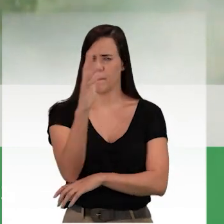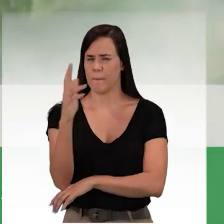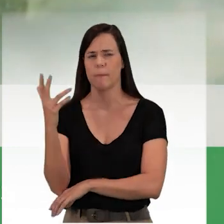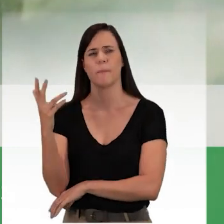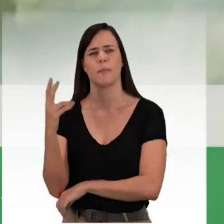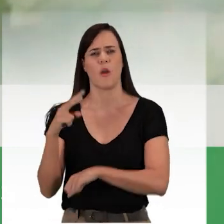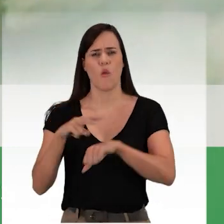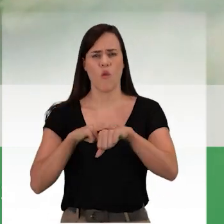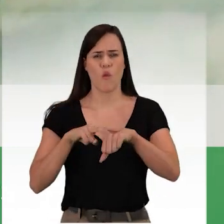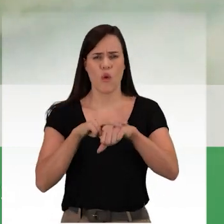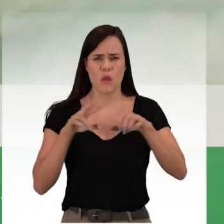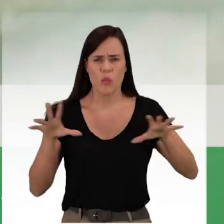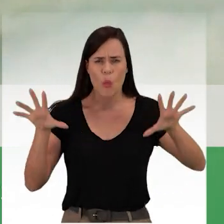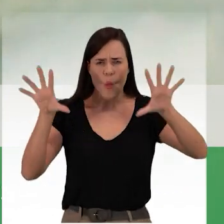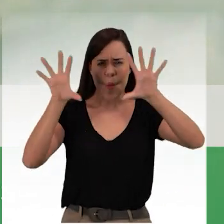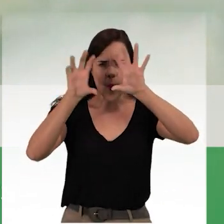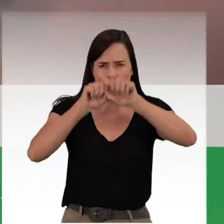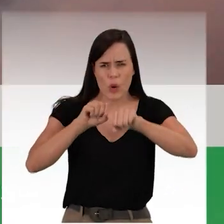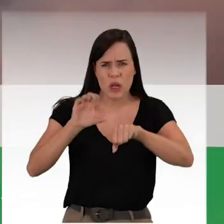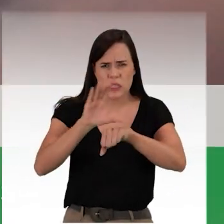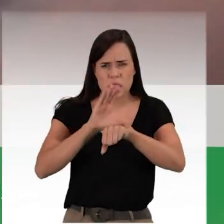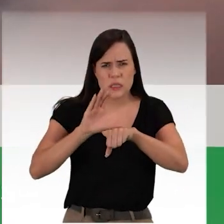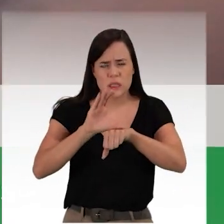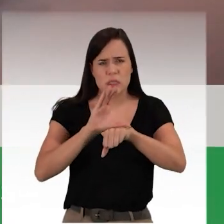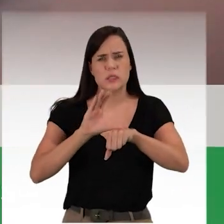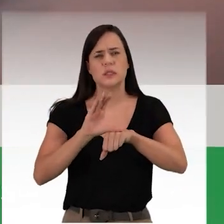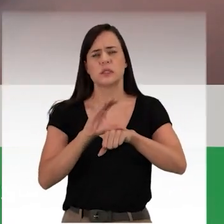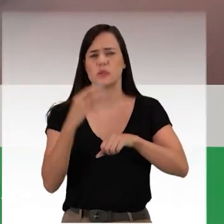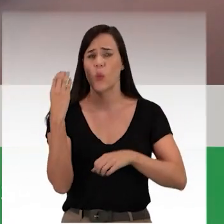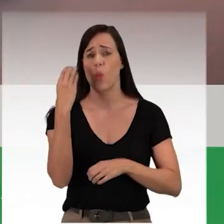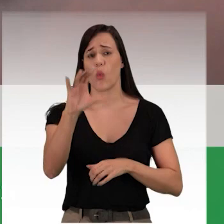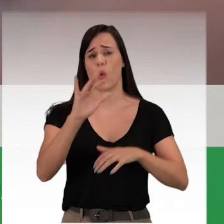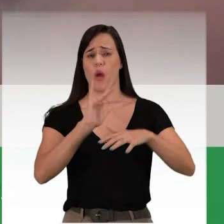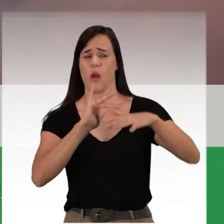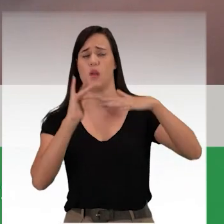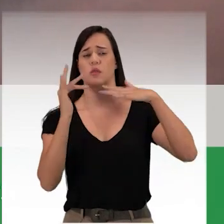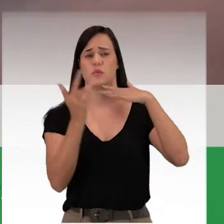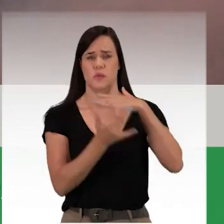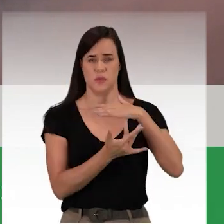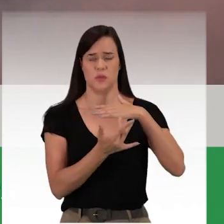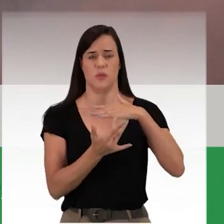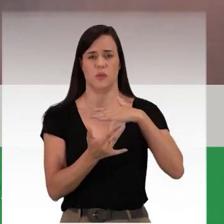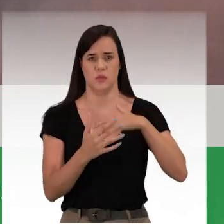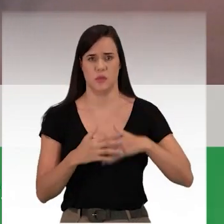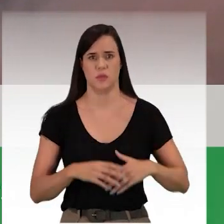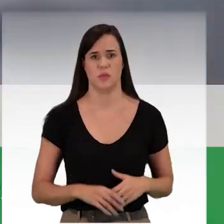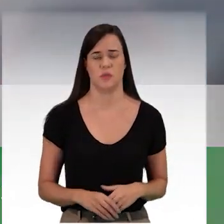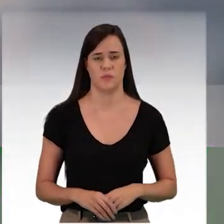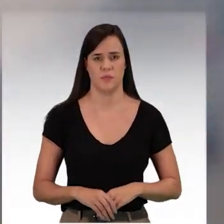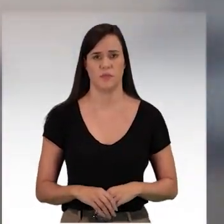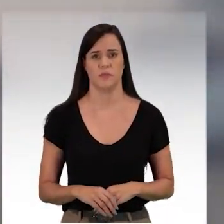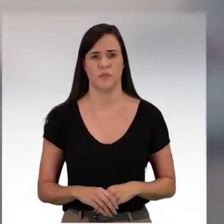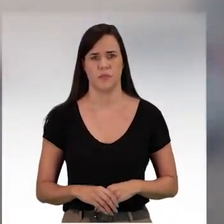A paisagem verde ganhou tons de cinza. Um caos que foi parar nas redes sociais.